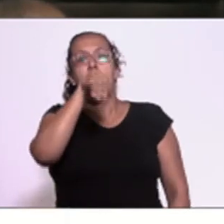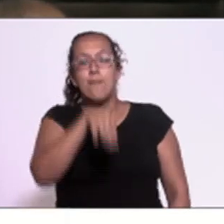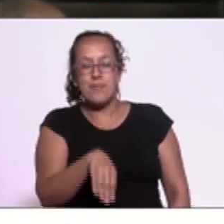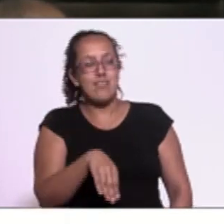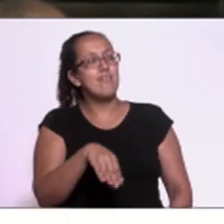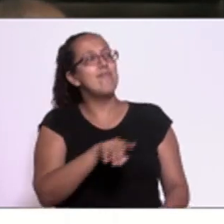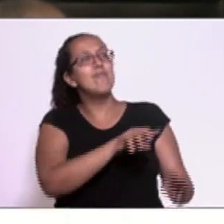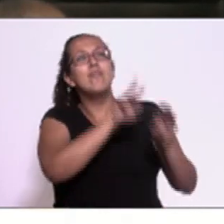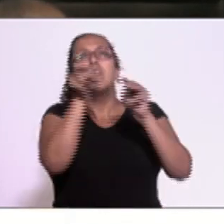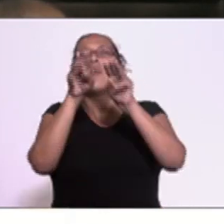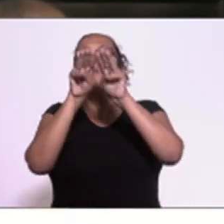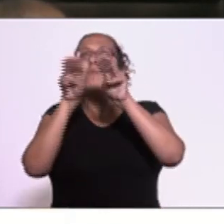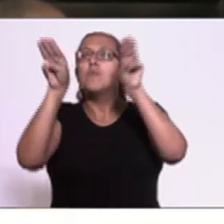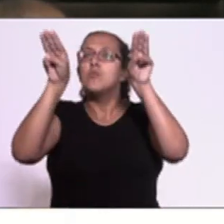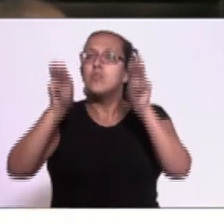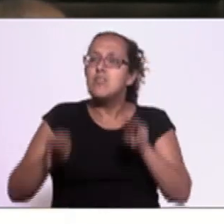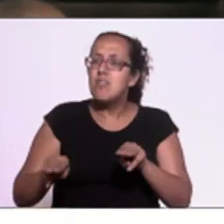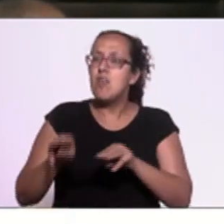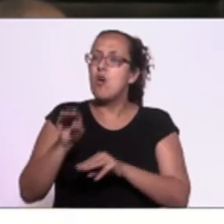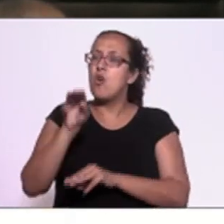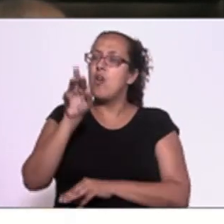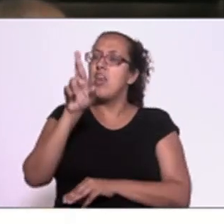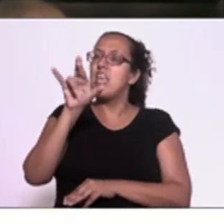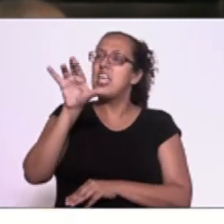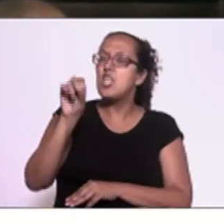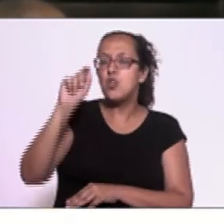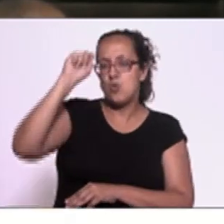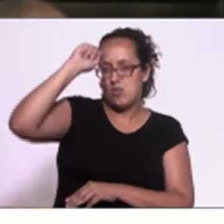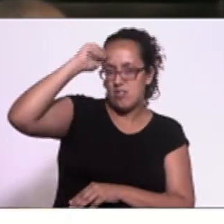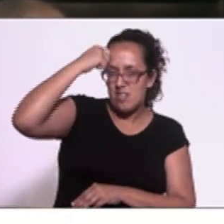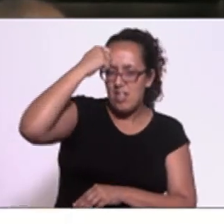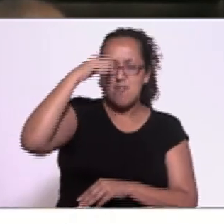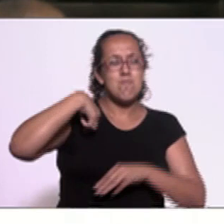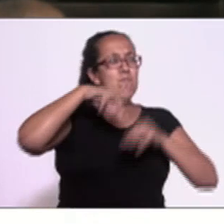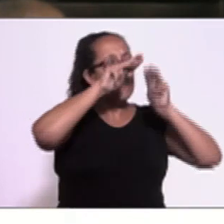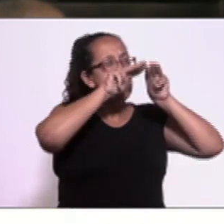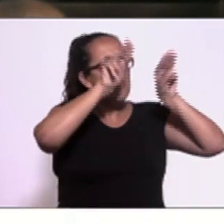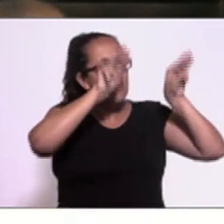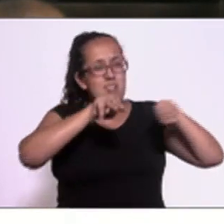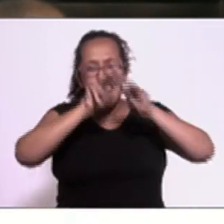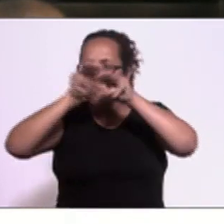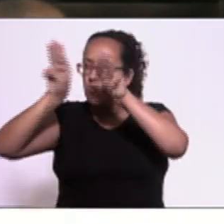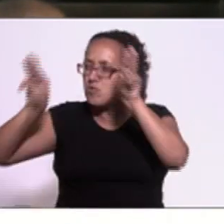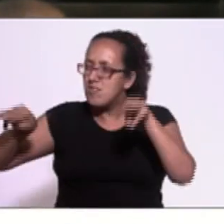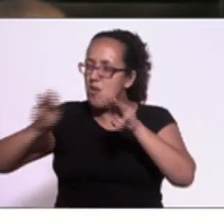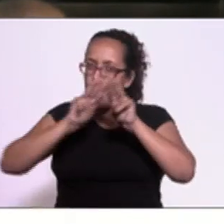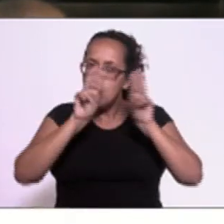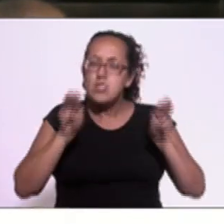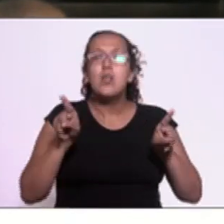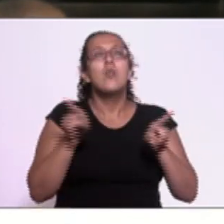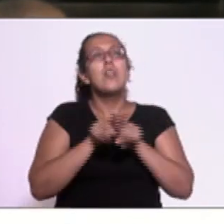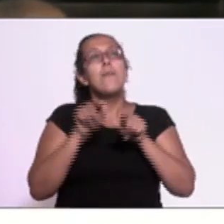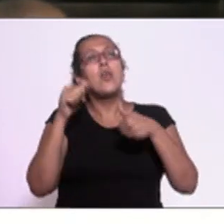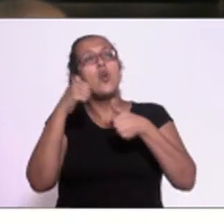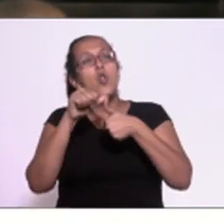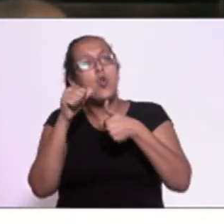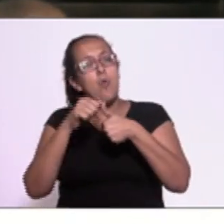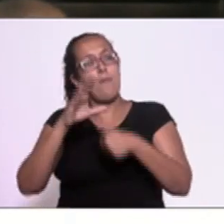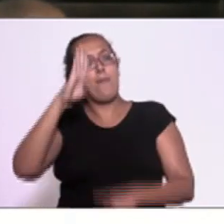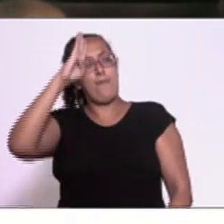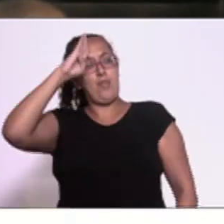Palácio Rio Negro, ao Instituto Brasileiro de Museus, ao Clube Militar, à nossa Igreja